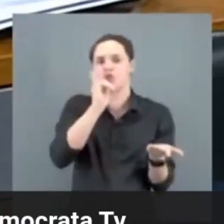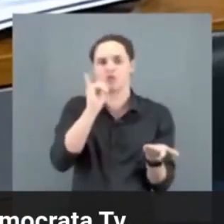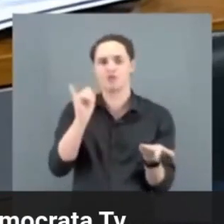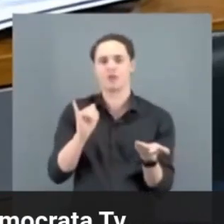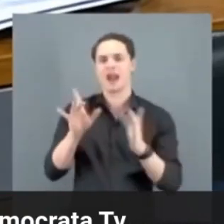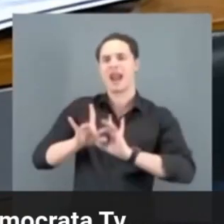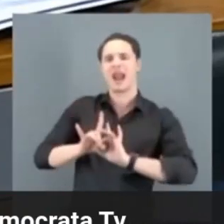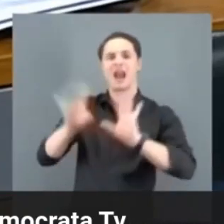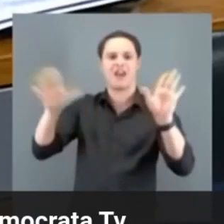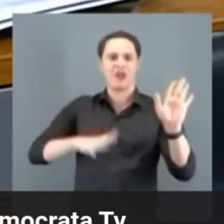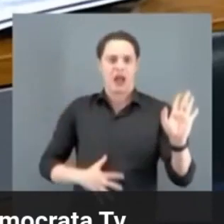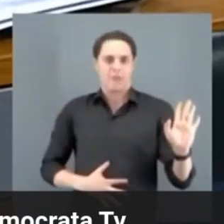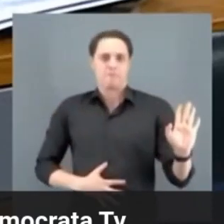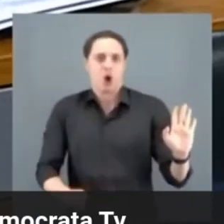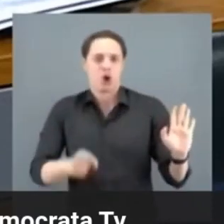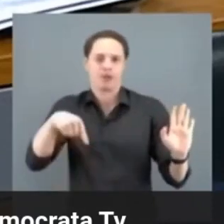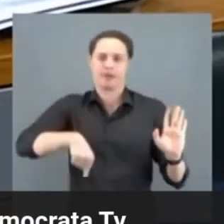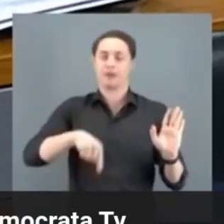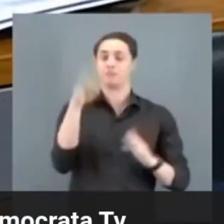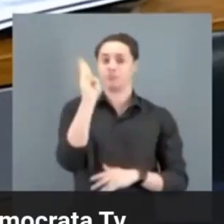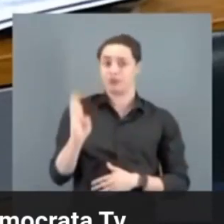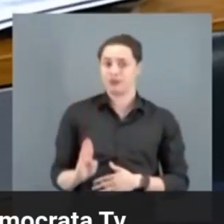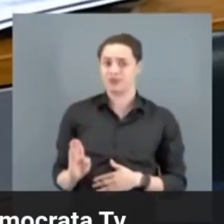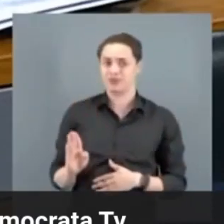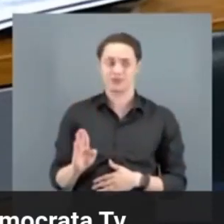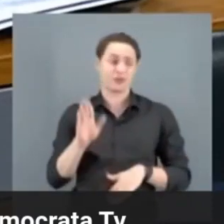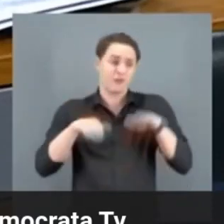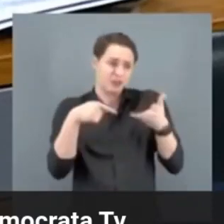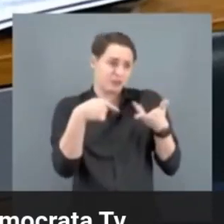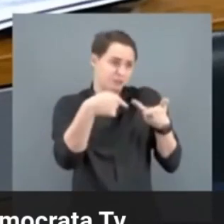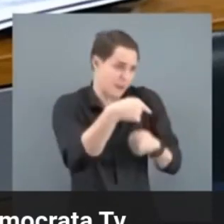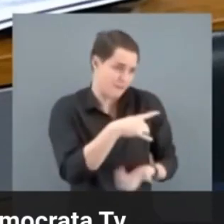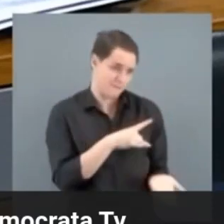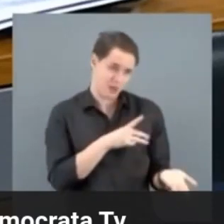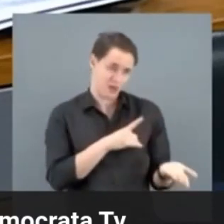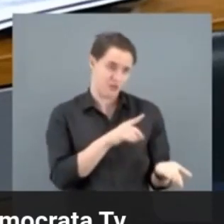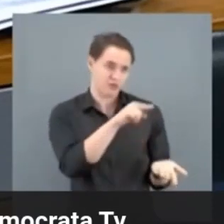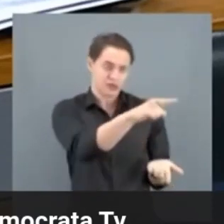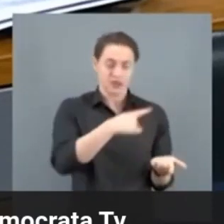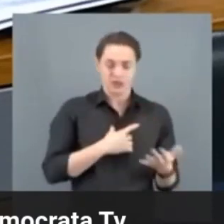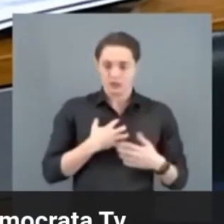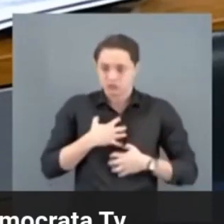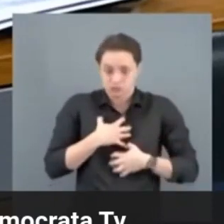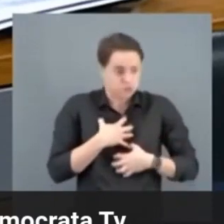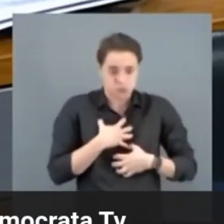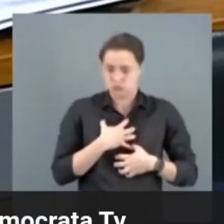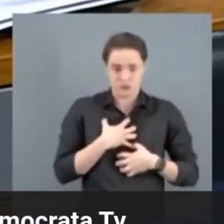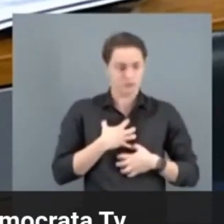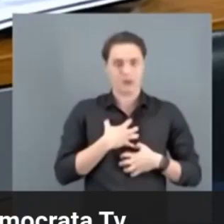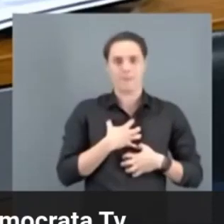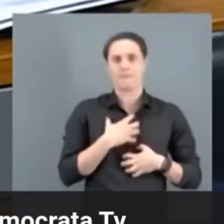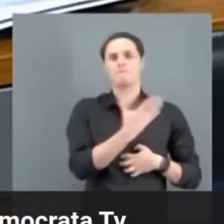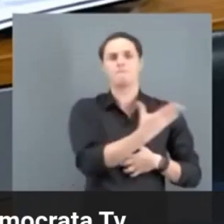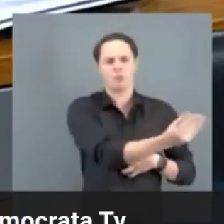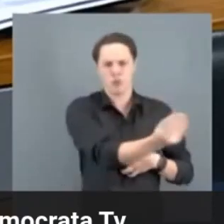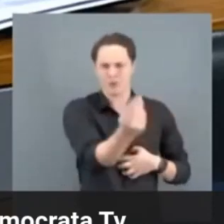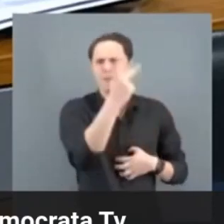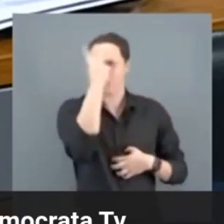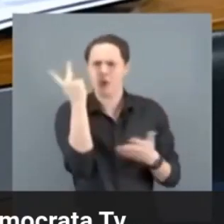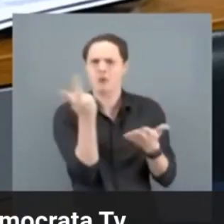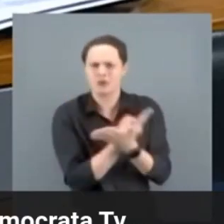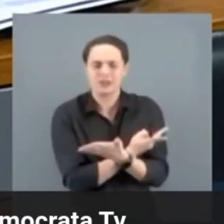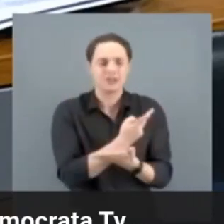descriminalizar o aborto aqui no Brasil. Todo esse medo levou muitas pessoas